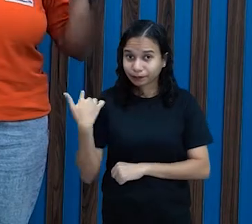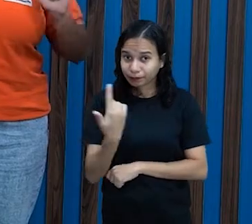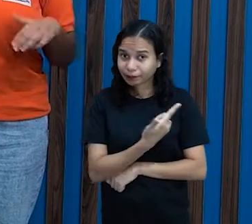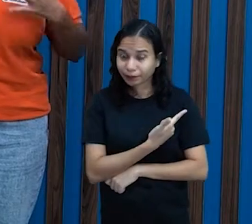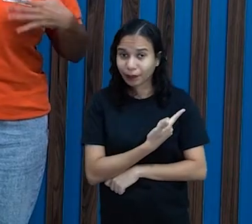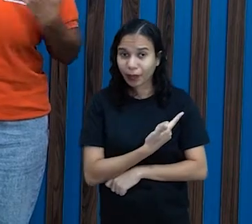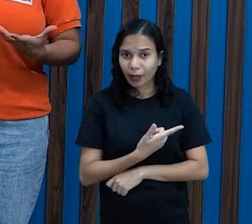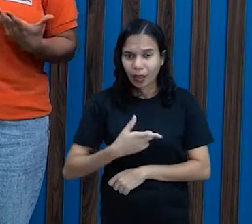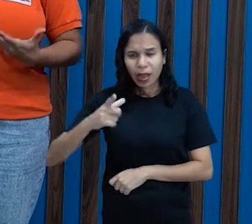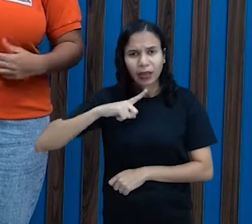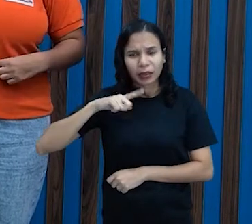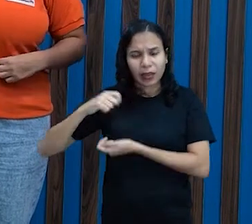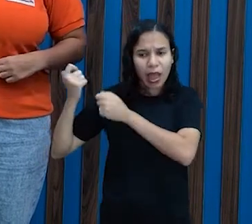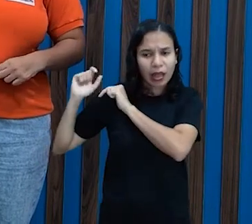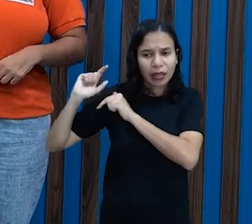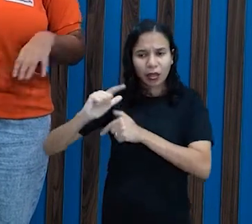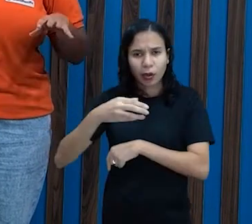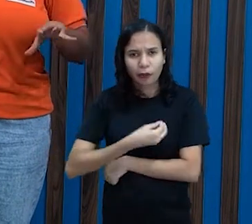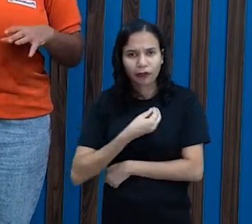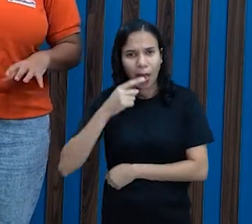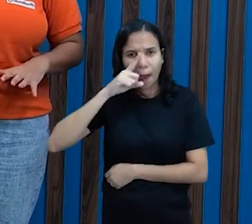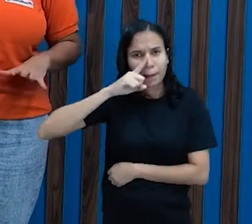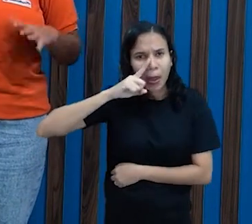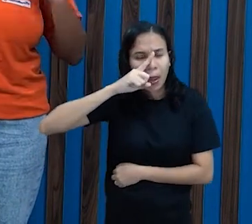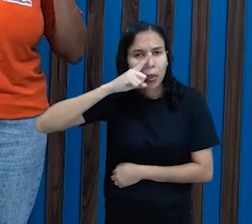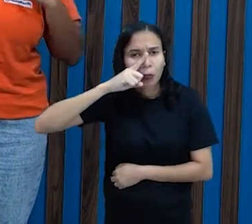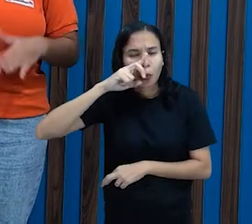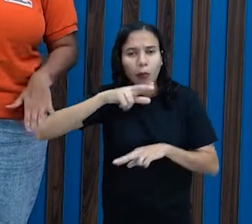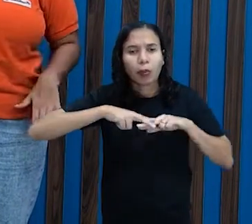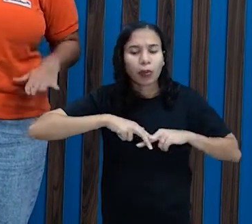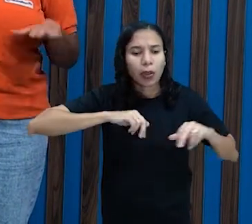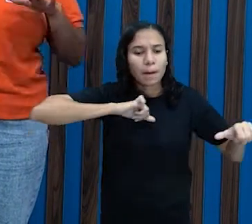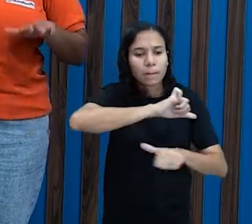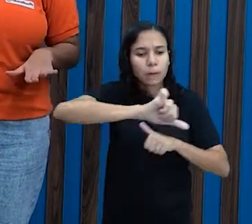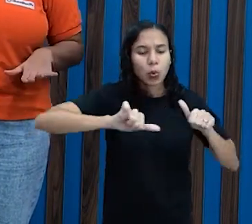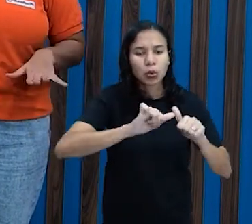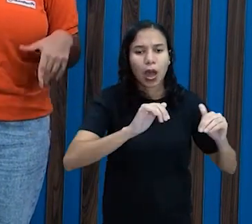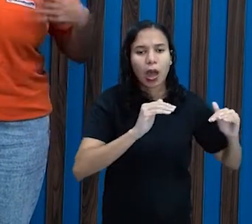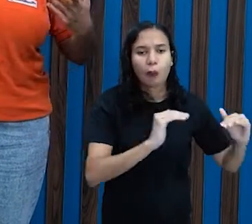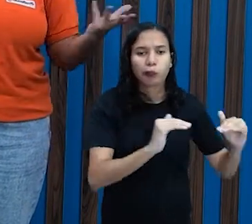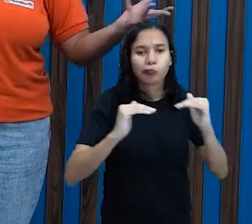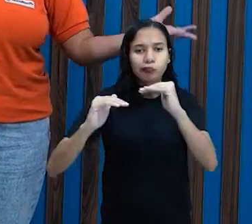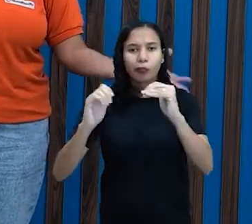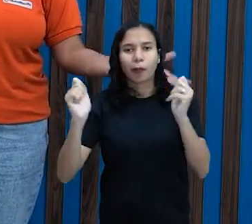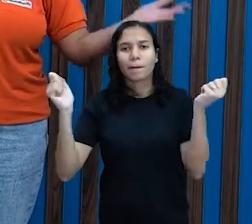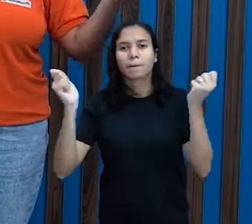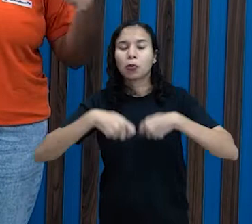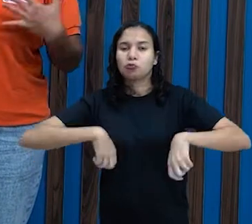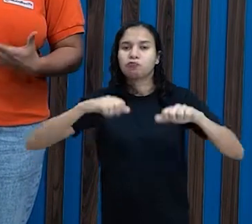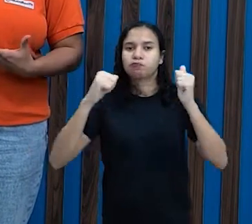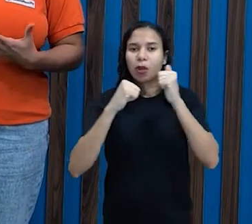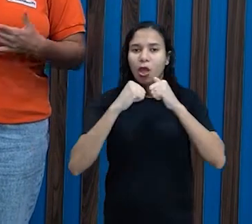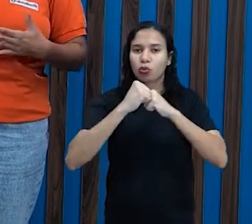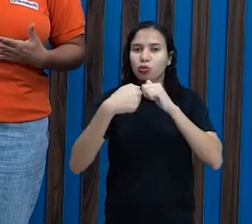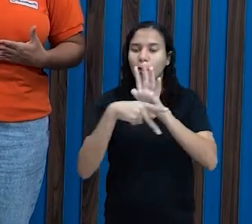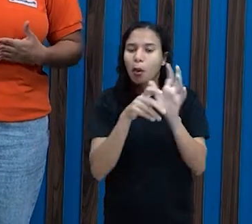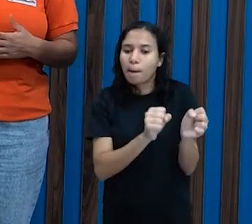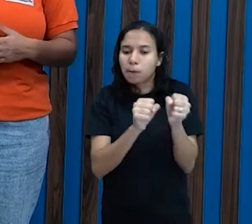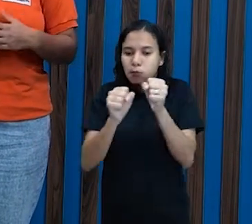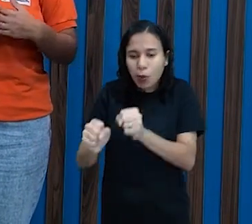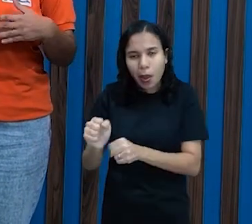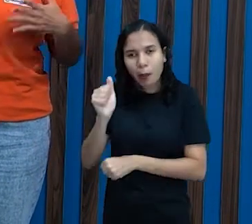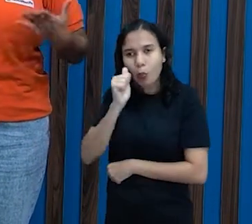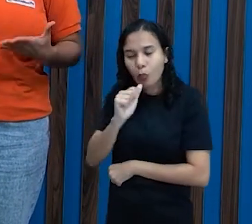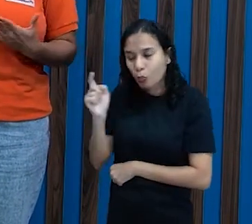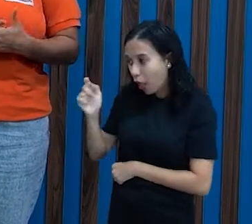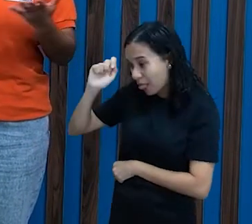falando que a história dela é uma história perigosa. Por quê? Porque ela mexe com as estruturas de poder. Porque ela, uma mulher negra, de